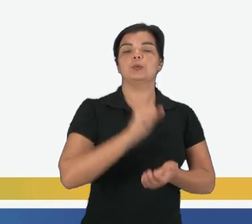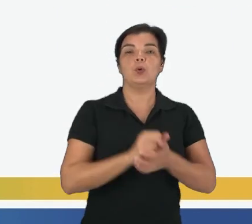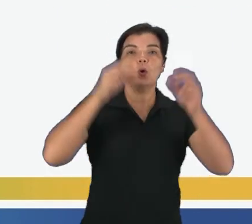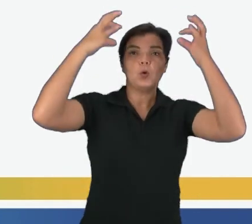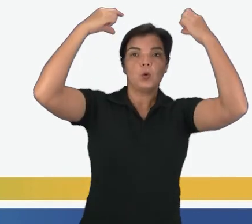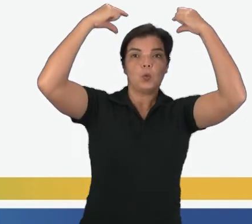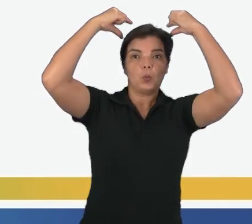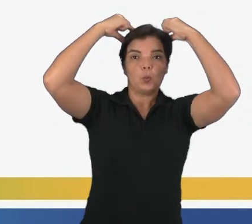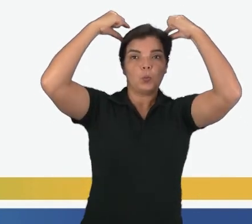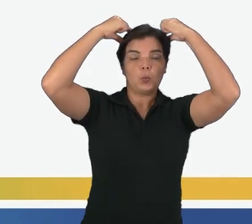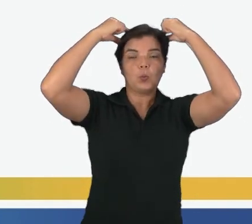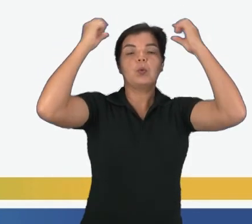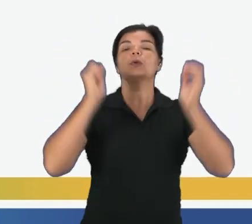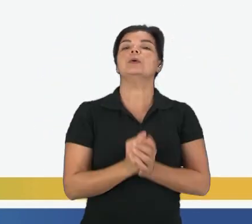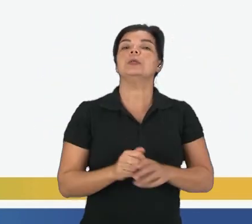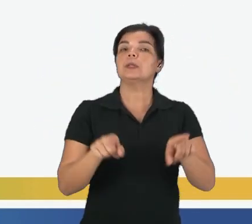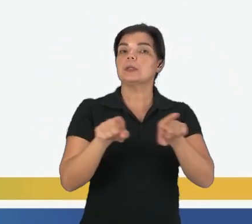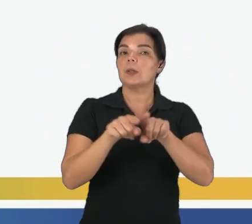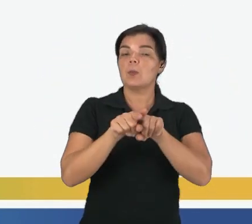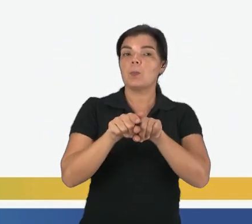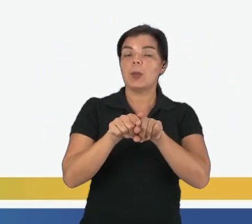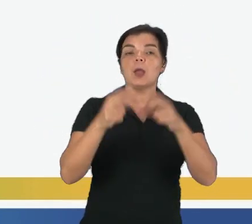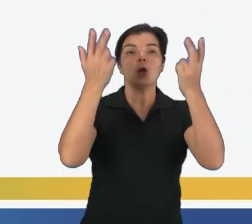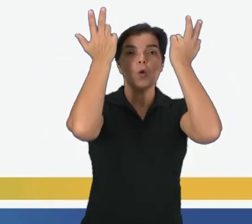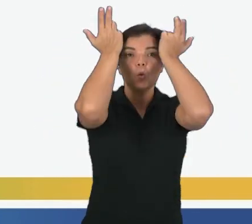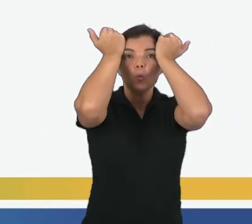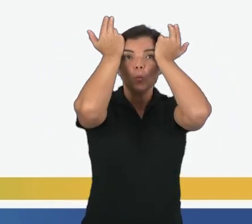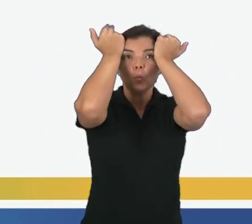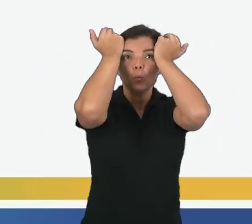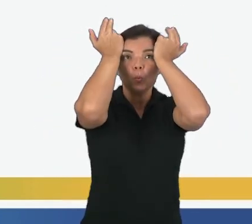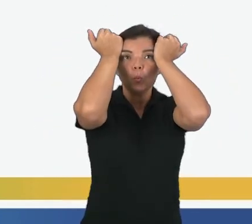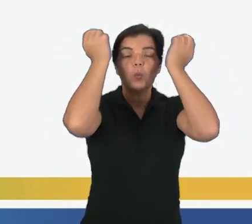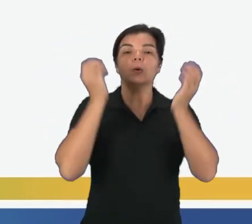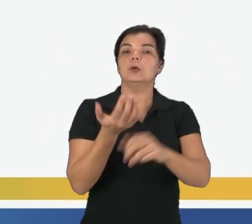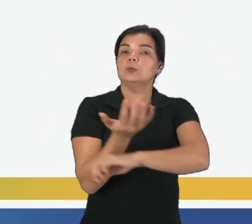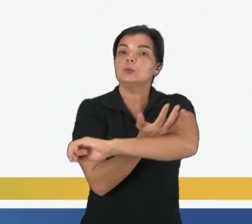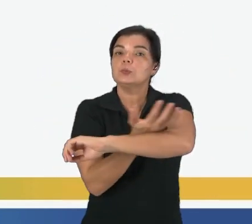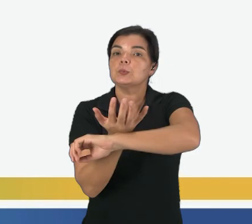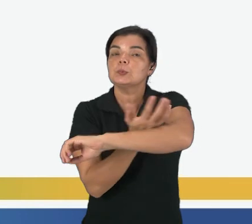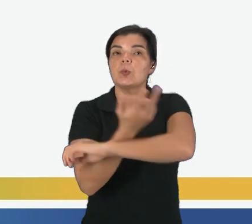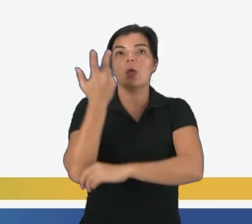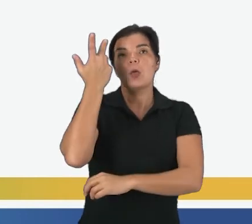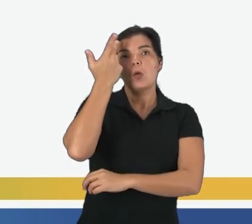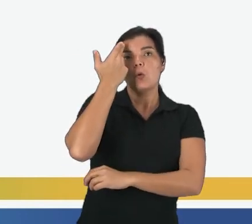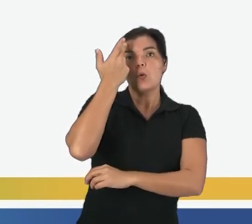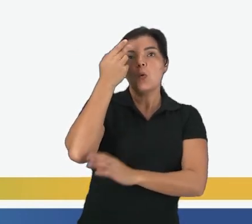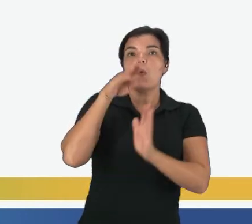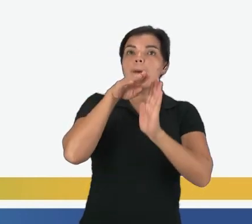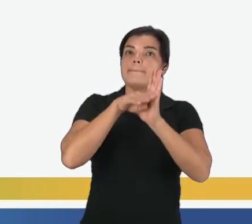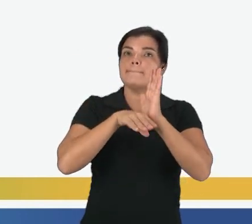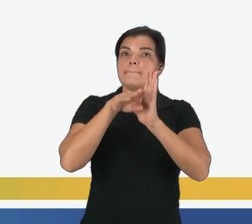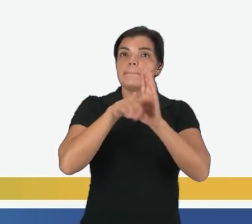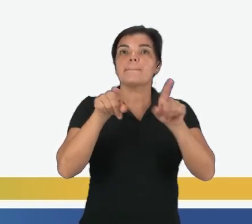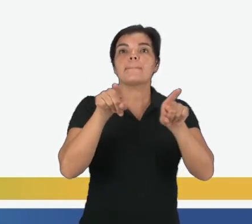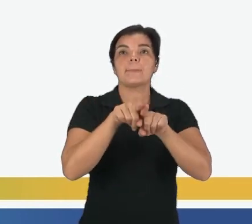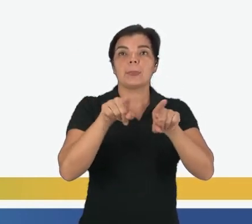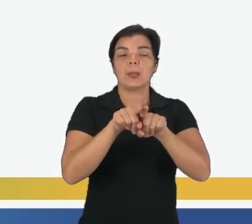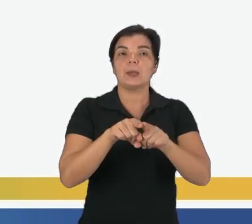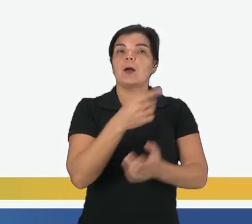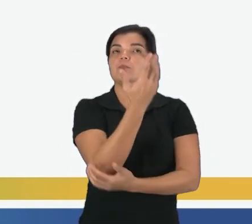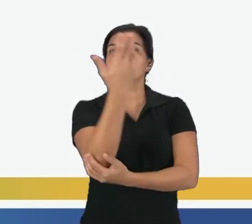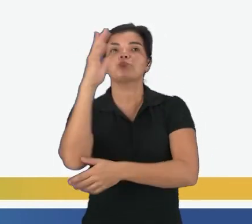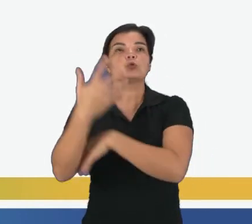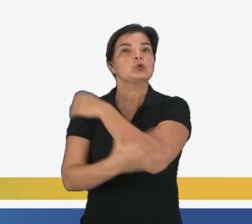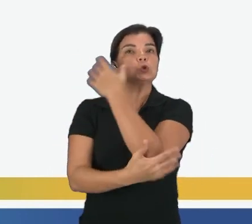urso e o coelho. Os campos normalmente têm um clima ameno e pastagens abundantes,